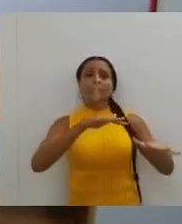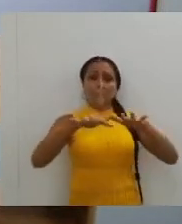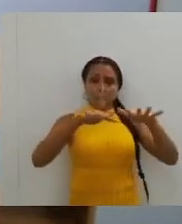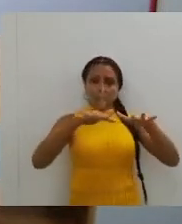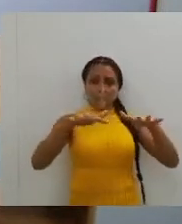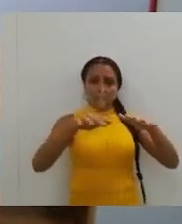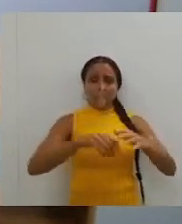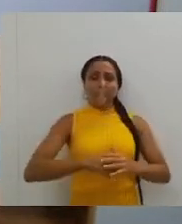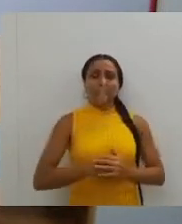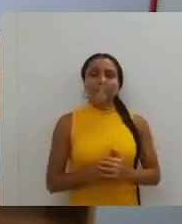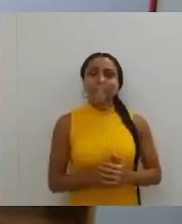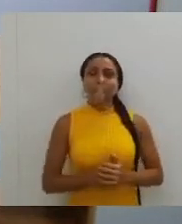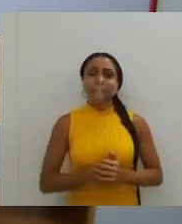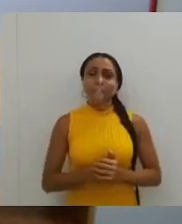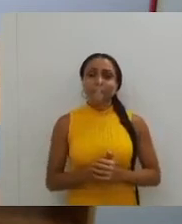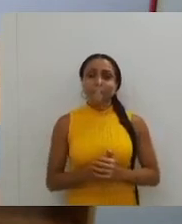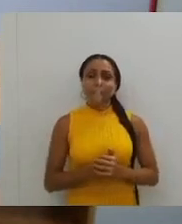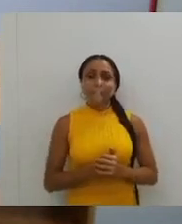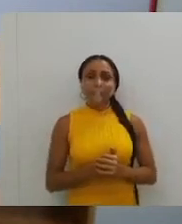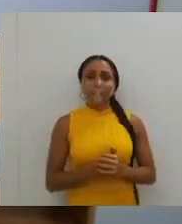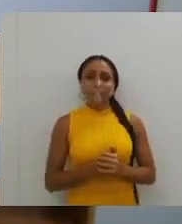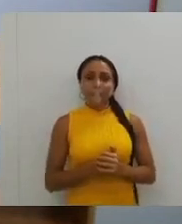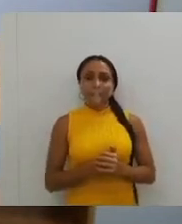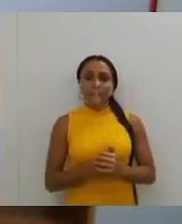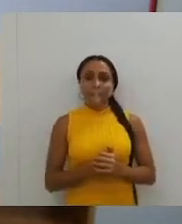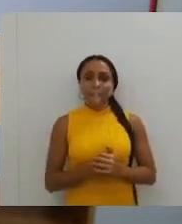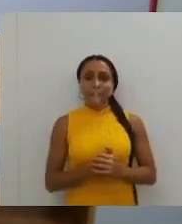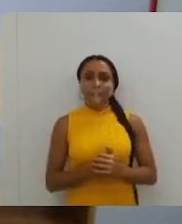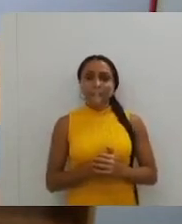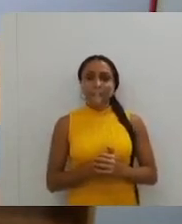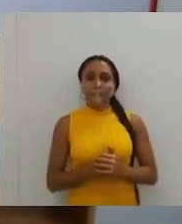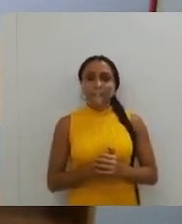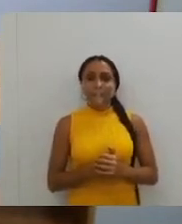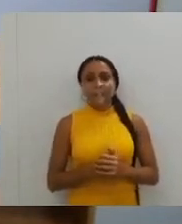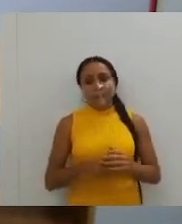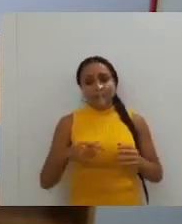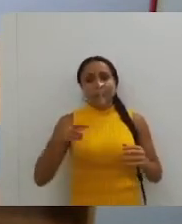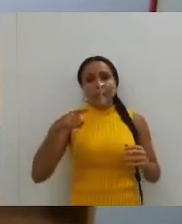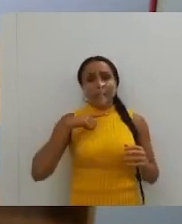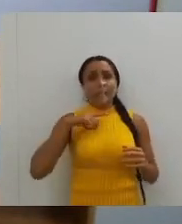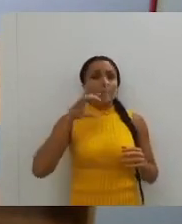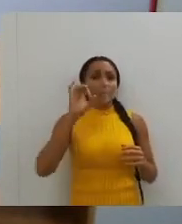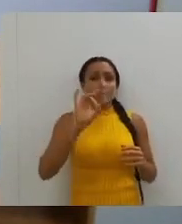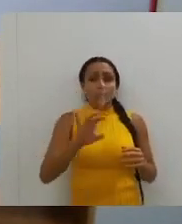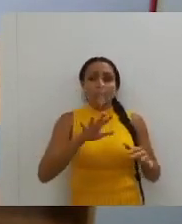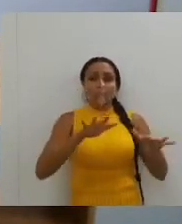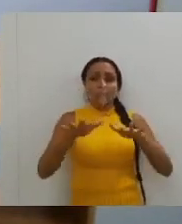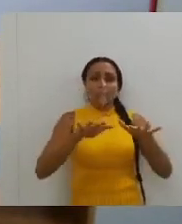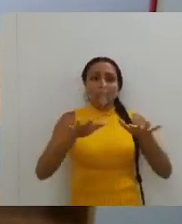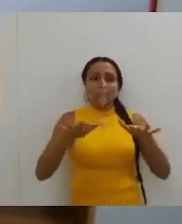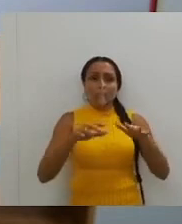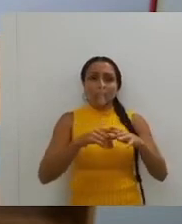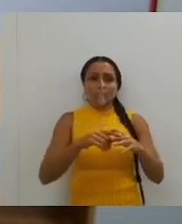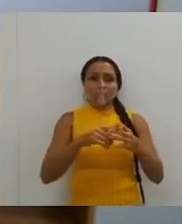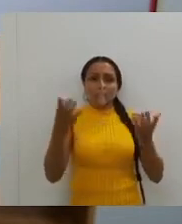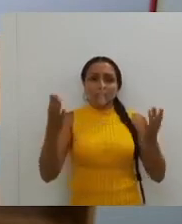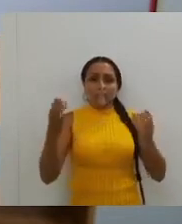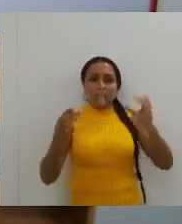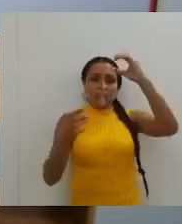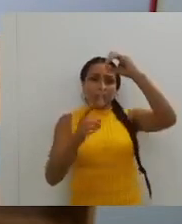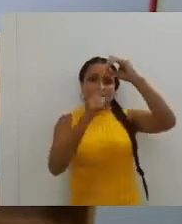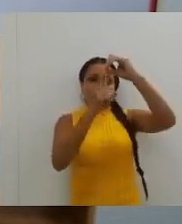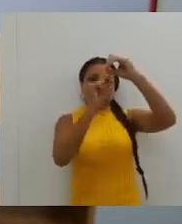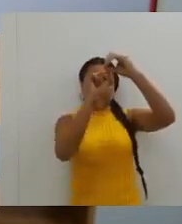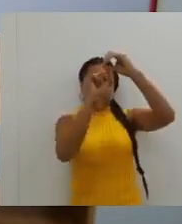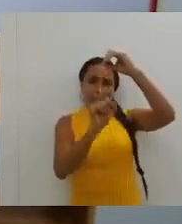Observemos o design, só a polia móvel. Se eu tenho só a polia móvel, verticalmente para baixo, eu vou ter a